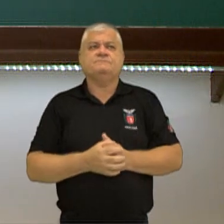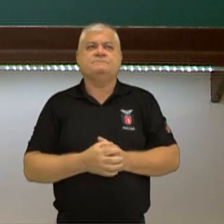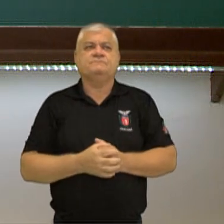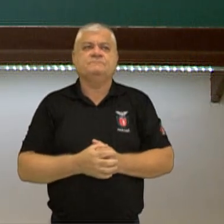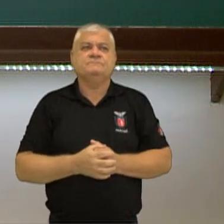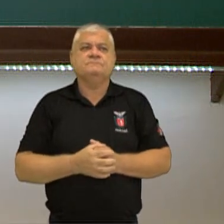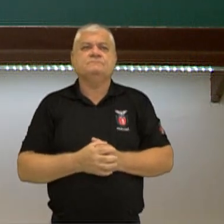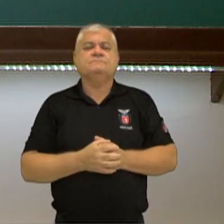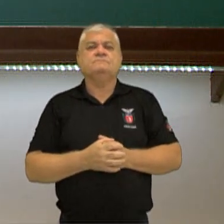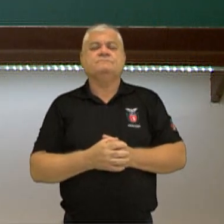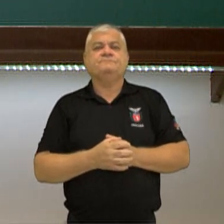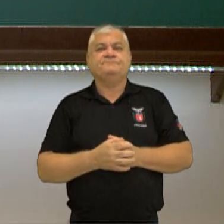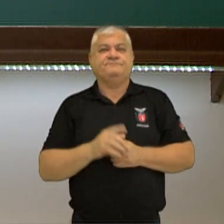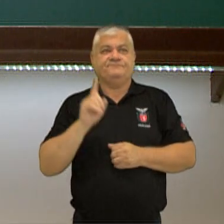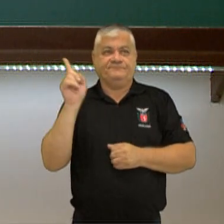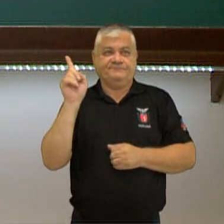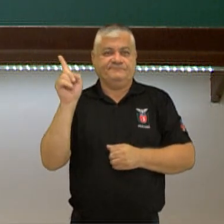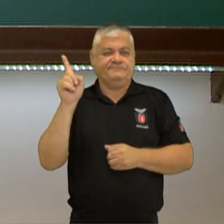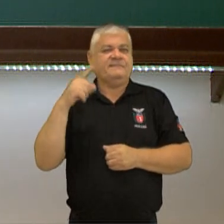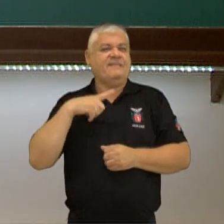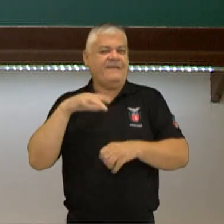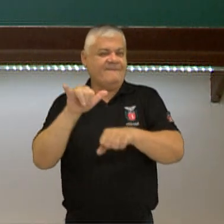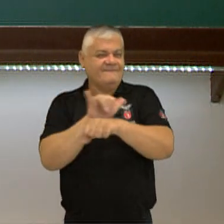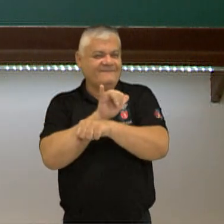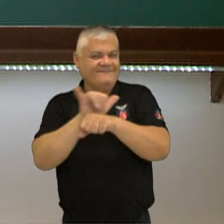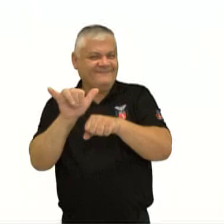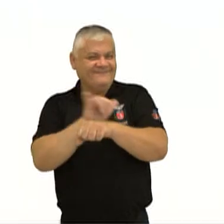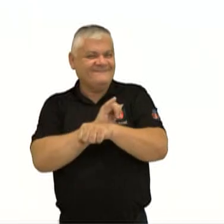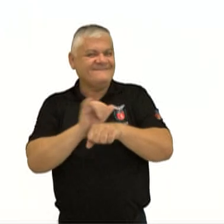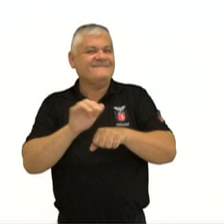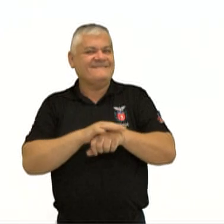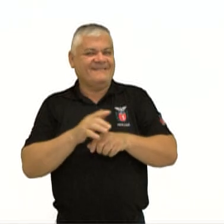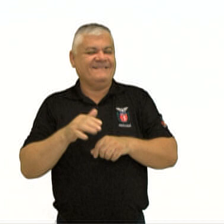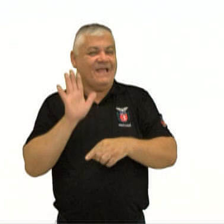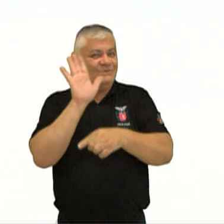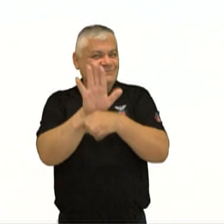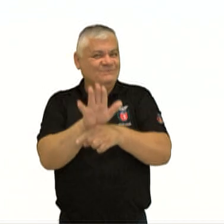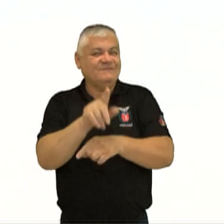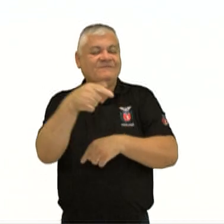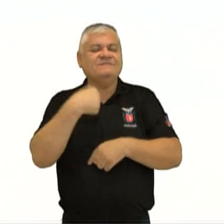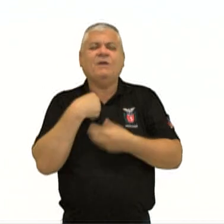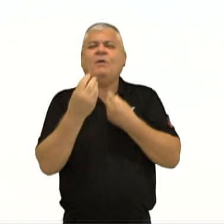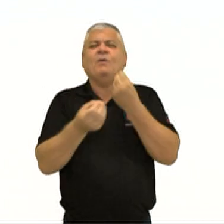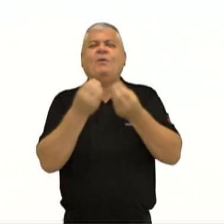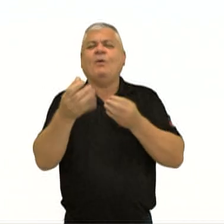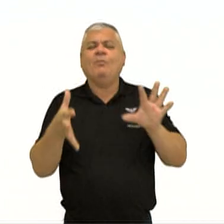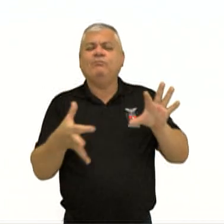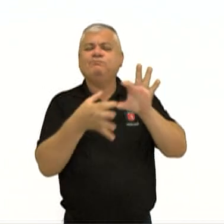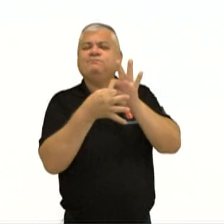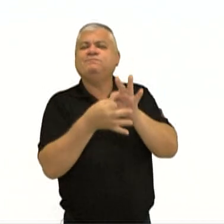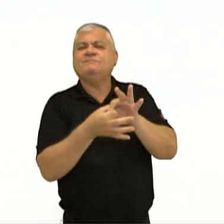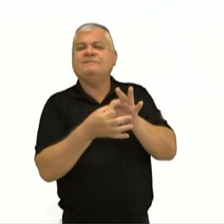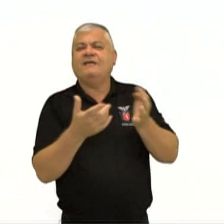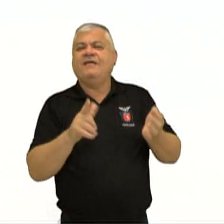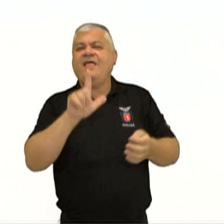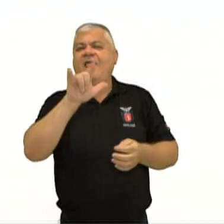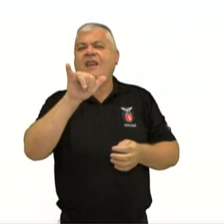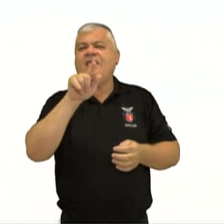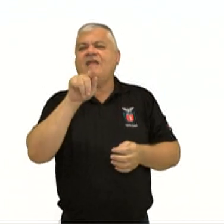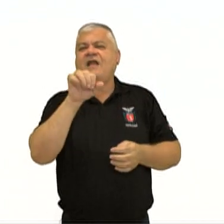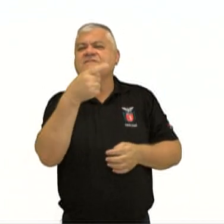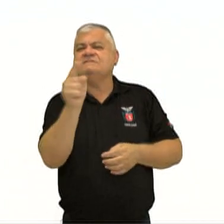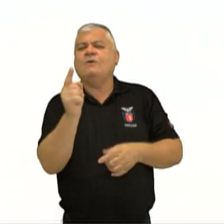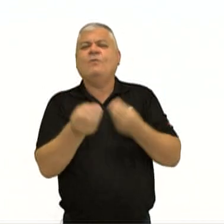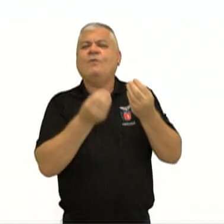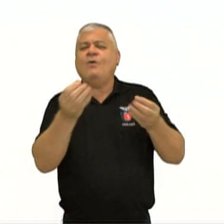ainda, nós temos um macetinho, tá? Para você saber sempre o tipo de ligação e o tipo de hibridização.